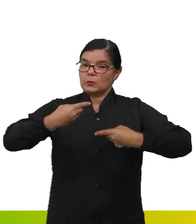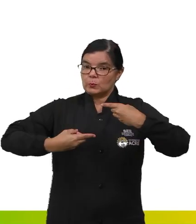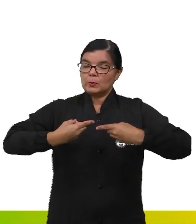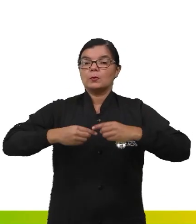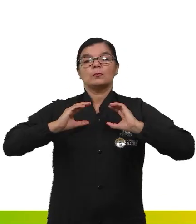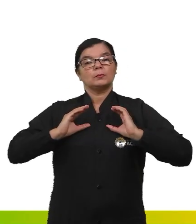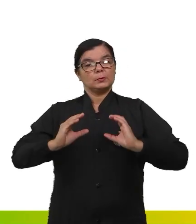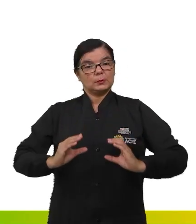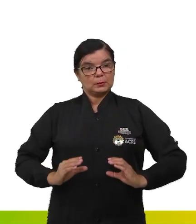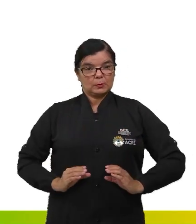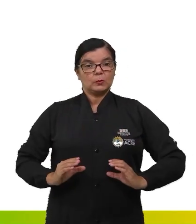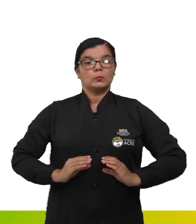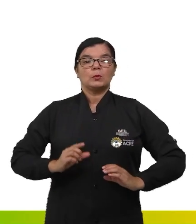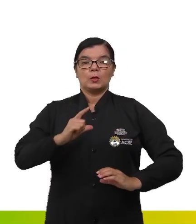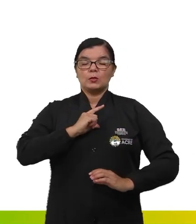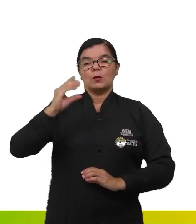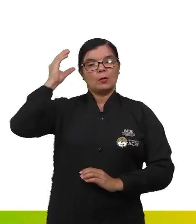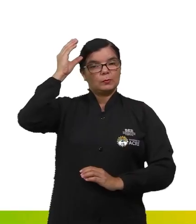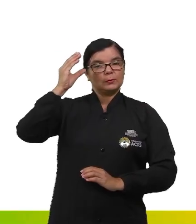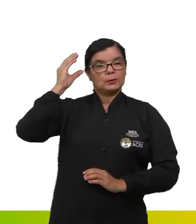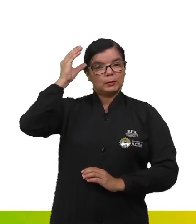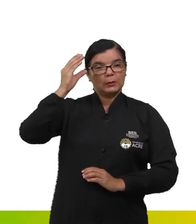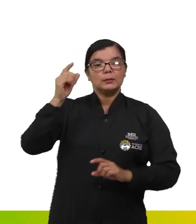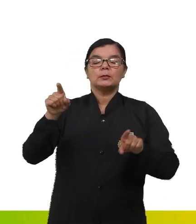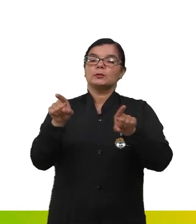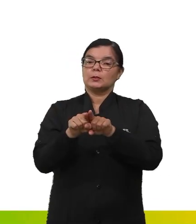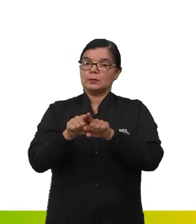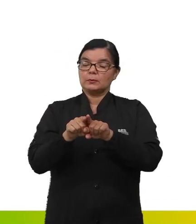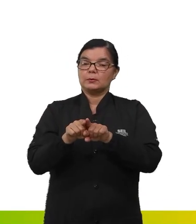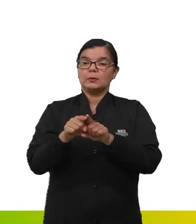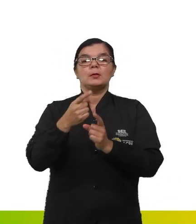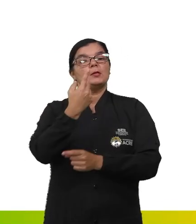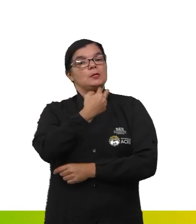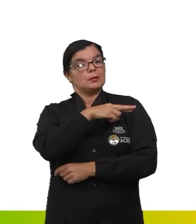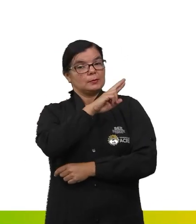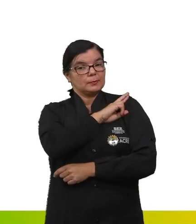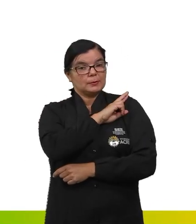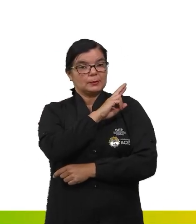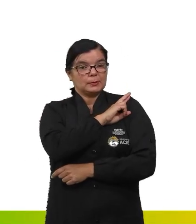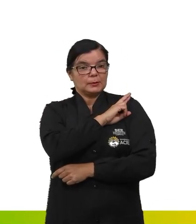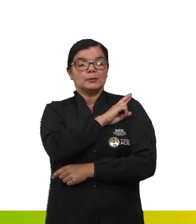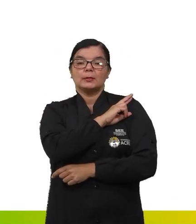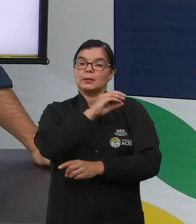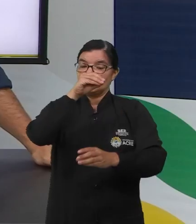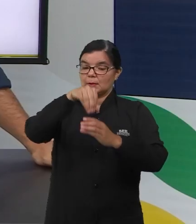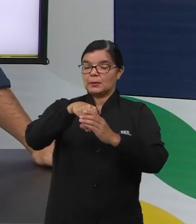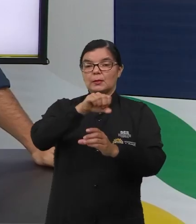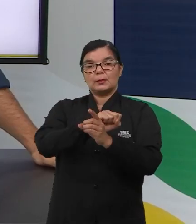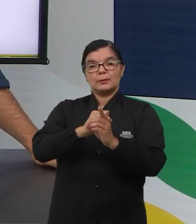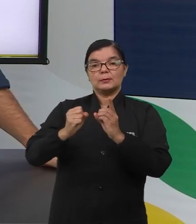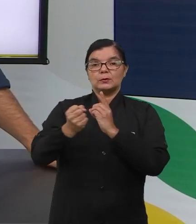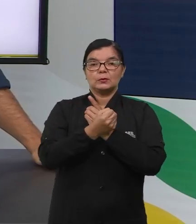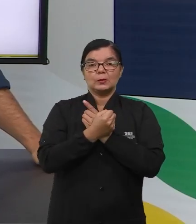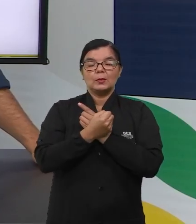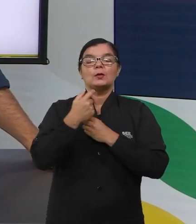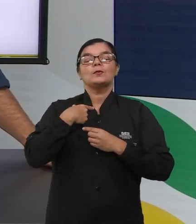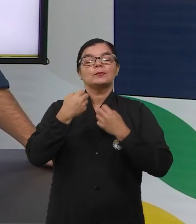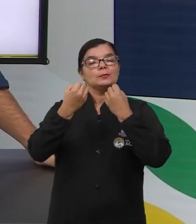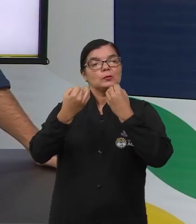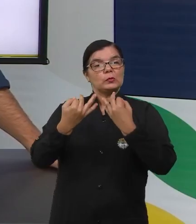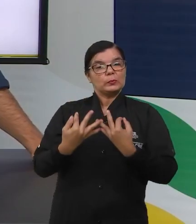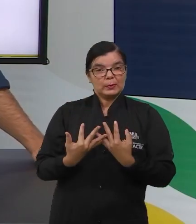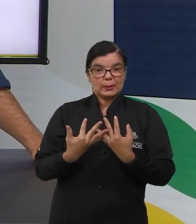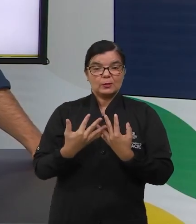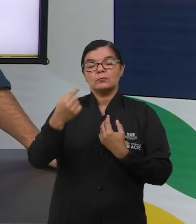cidadão é aquele que age de forma consciente, vamos marcar, e responsável na sociedade. Quando eu falo, meu